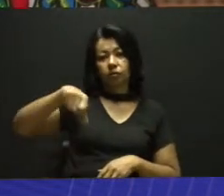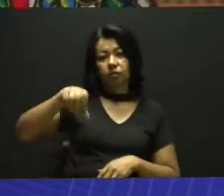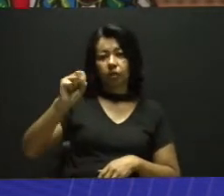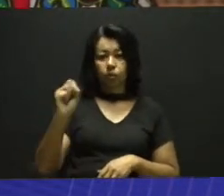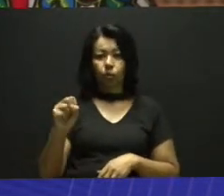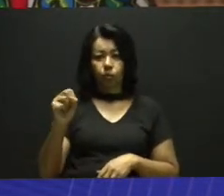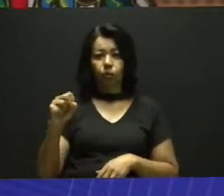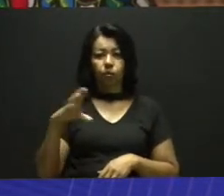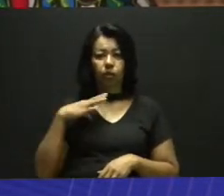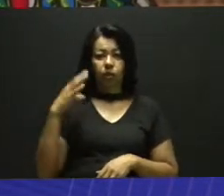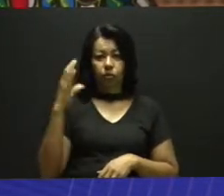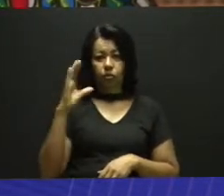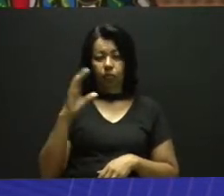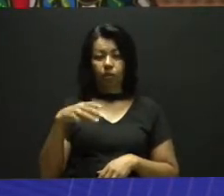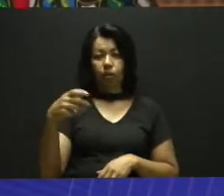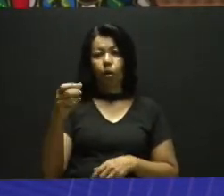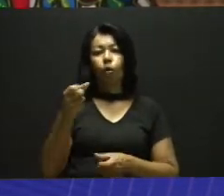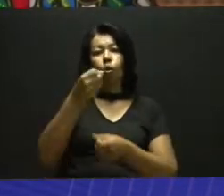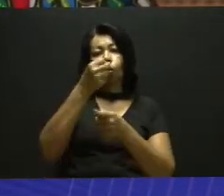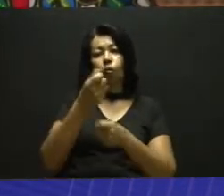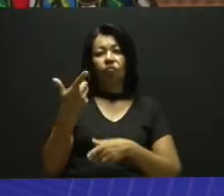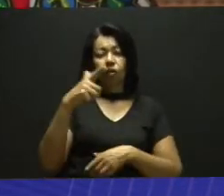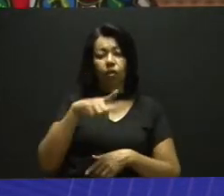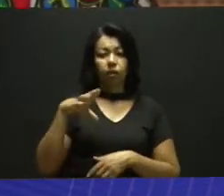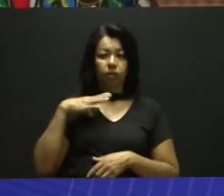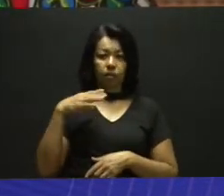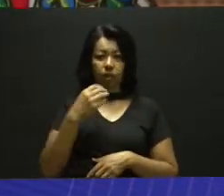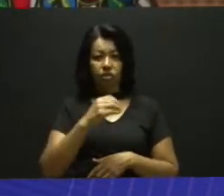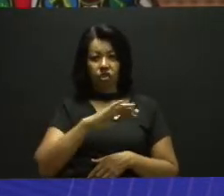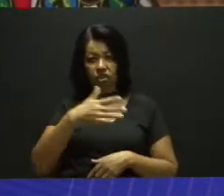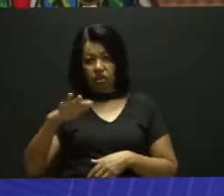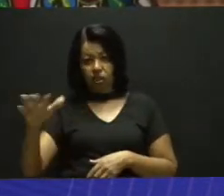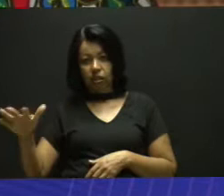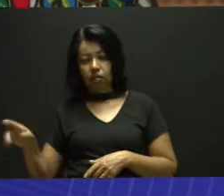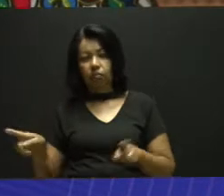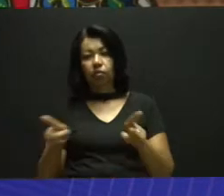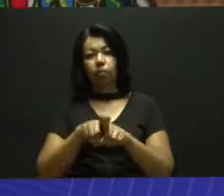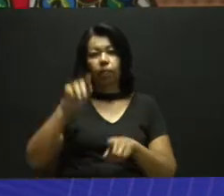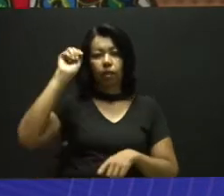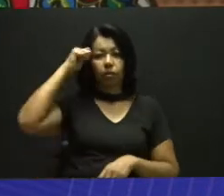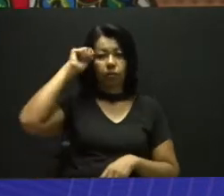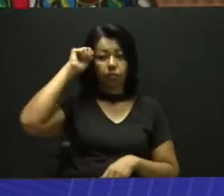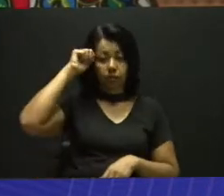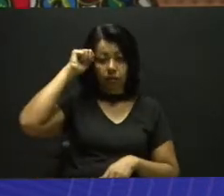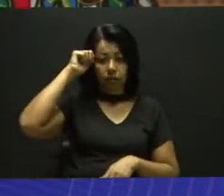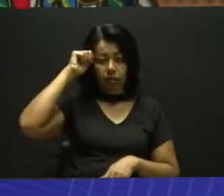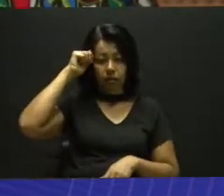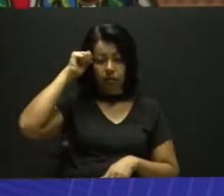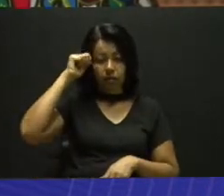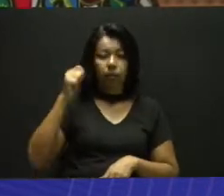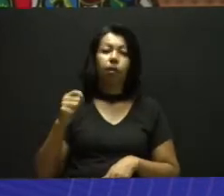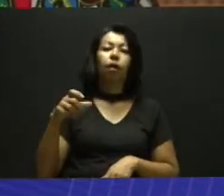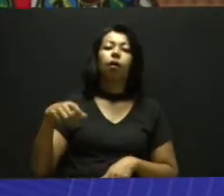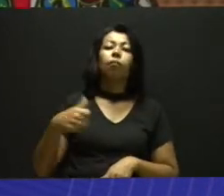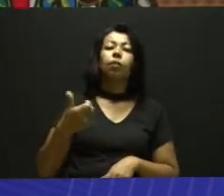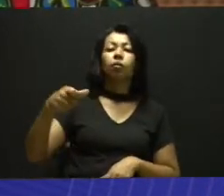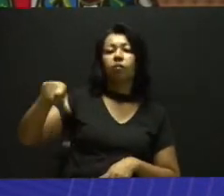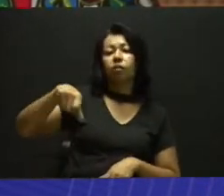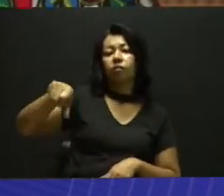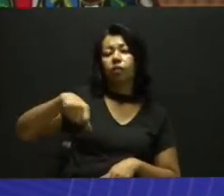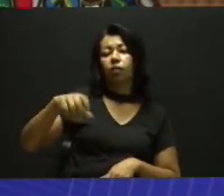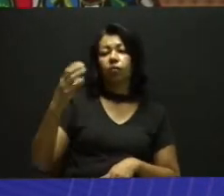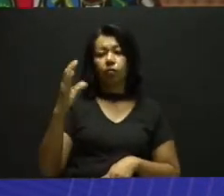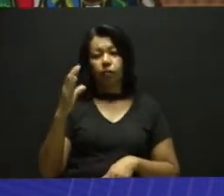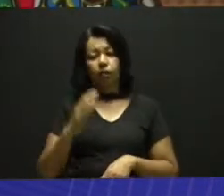cubatão troféu performance na cidade de santos tour troféu consciência negra em 99 cubatão troféu